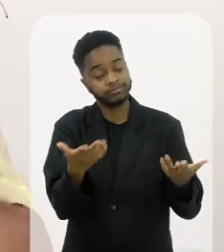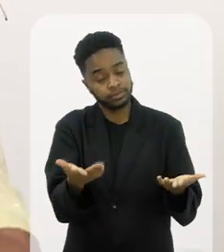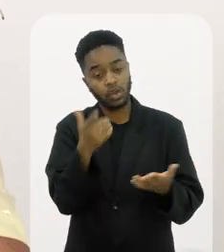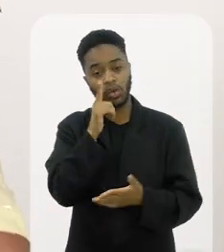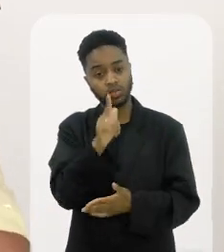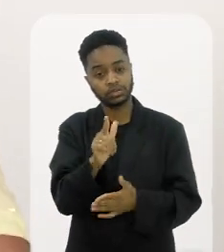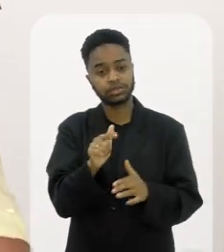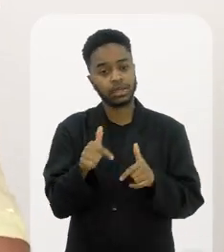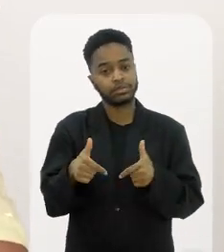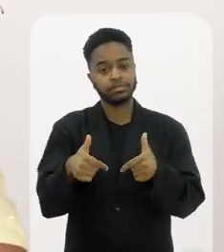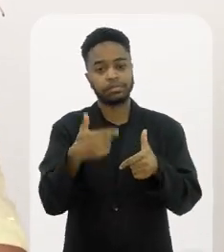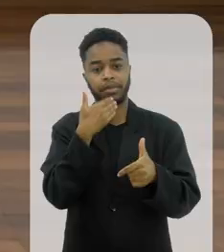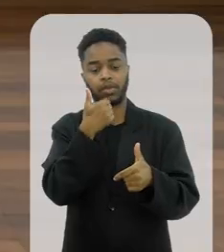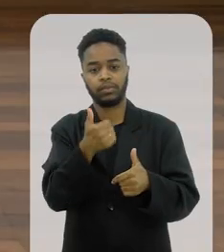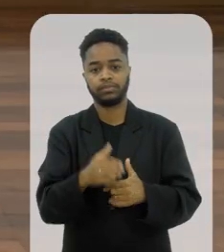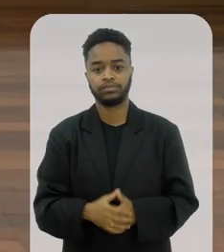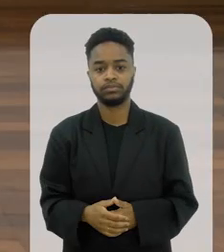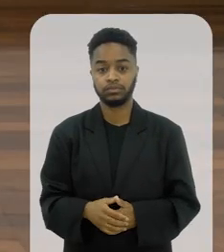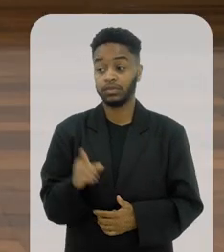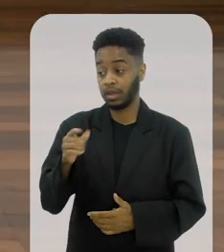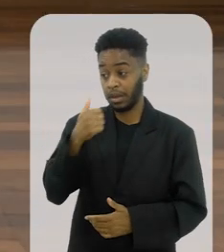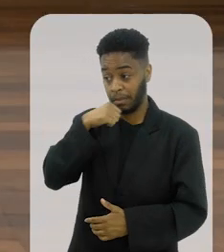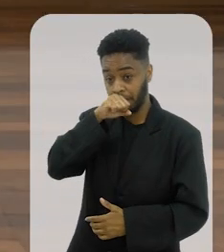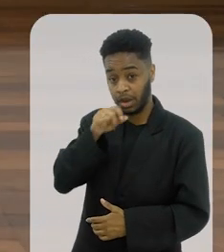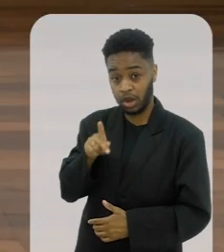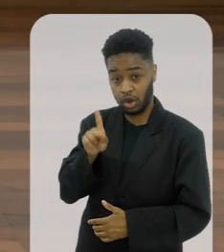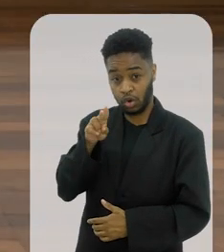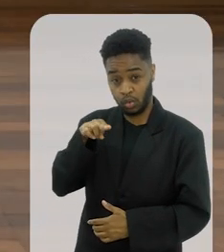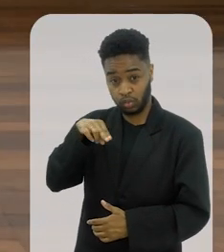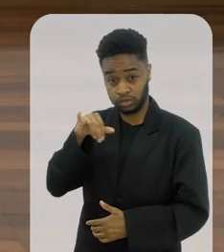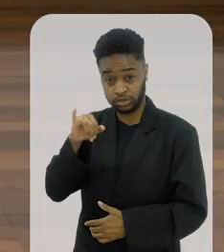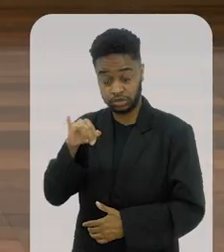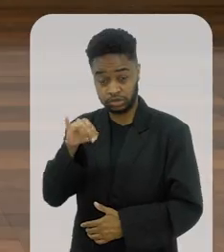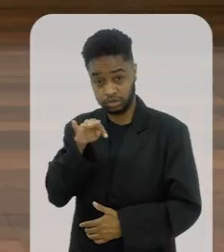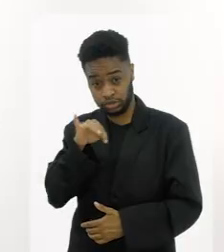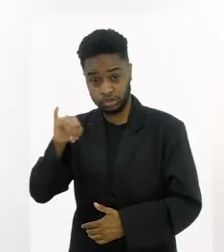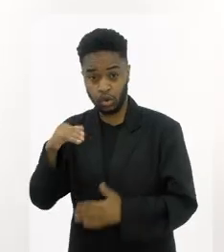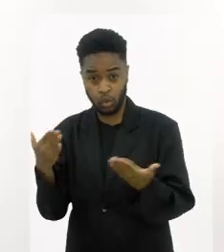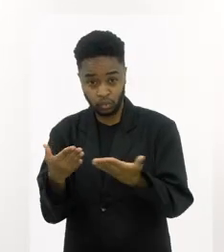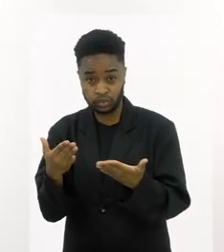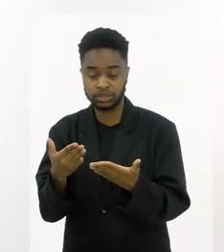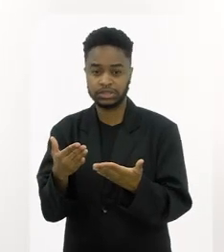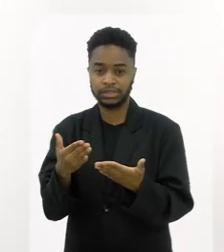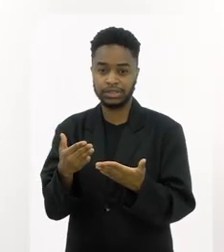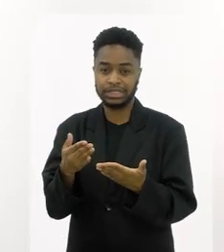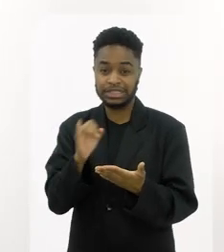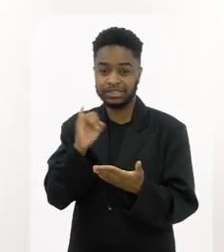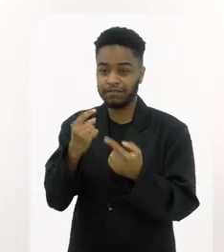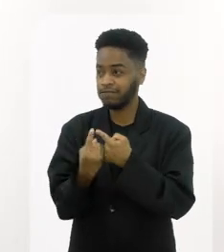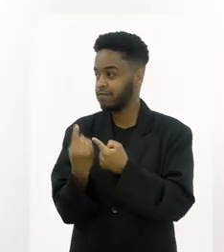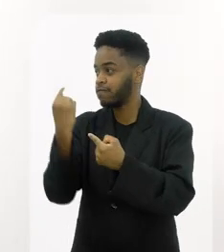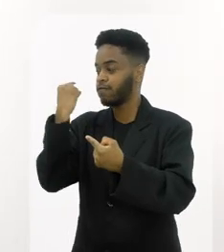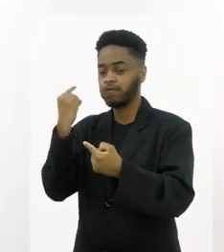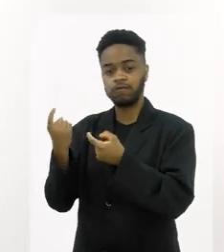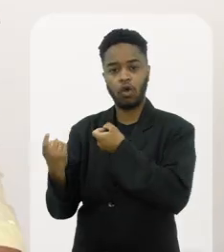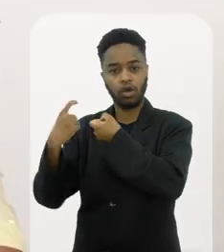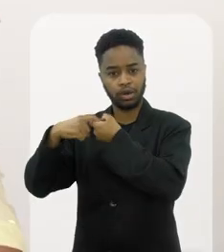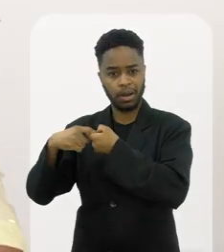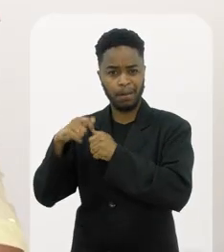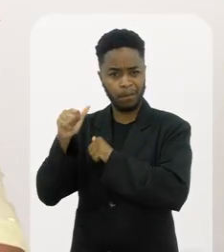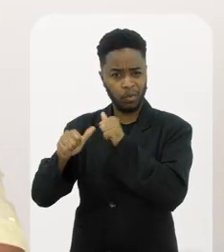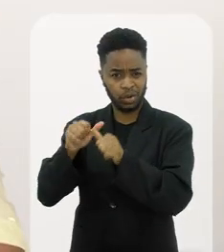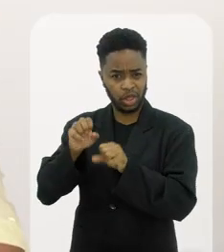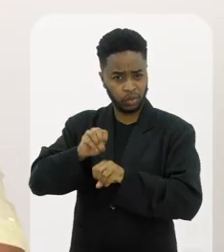e aí... A mãe Kunti, hoje, você mudaria alguma coisa na criação dos teus filhos?